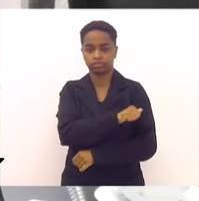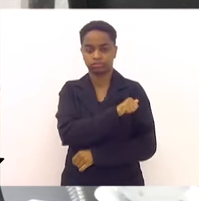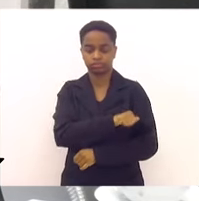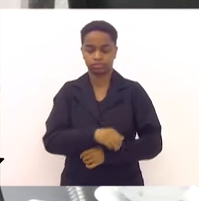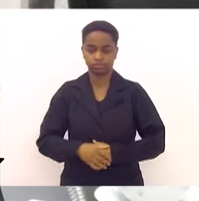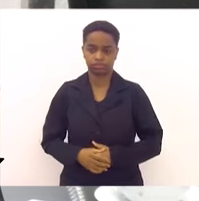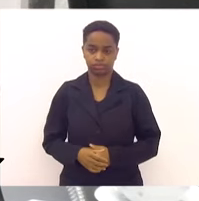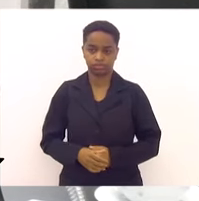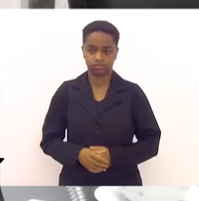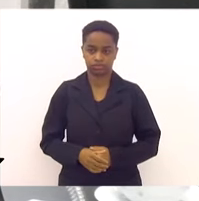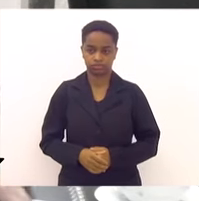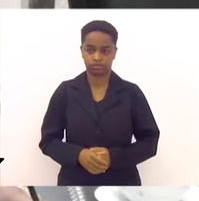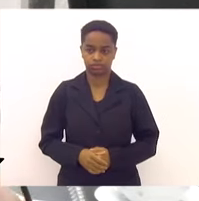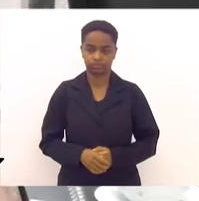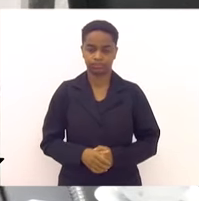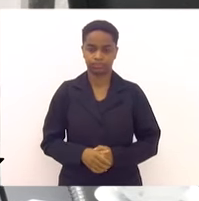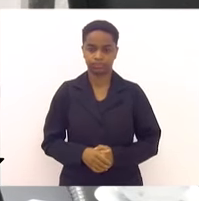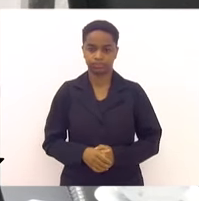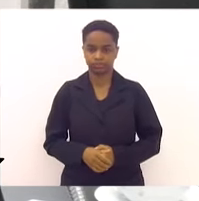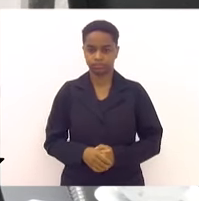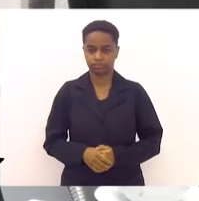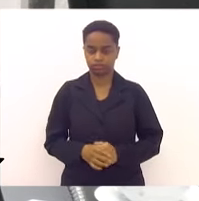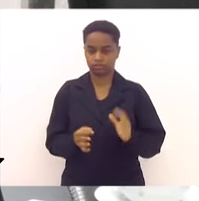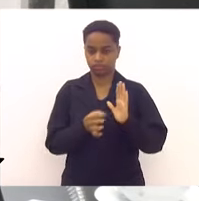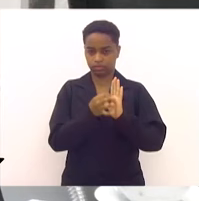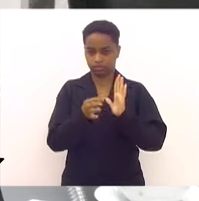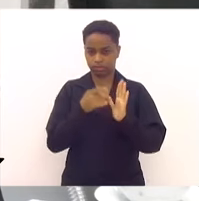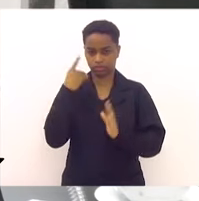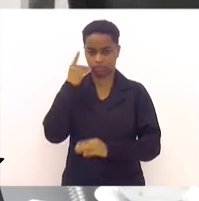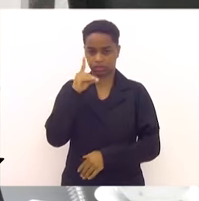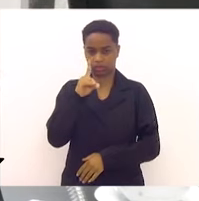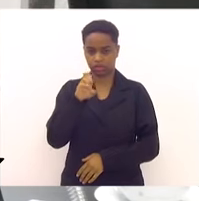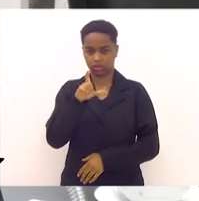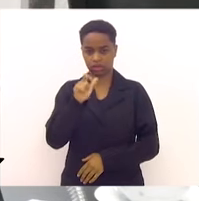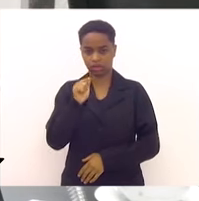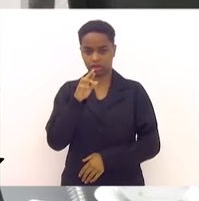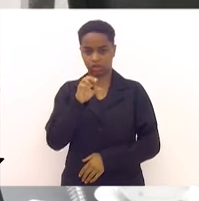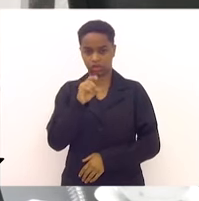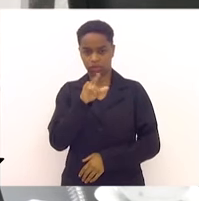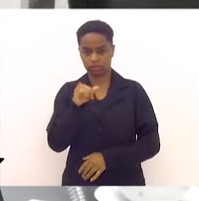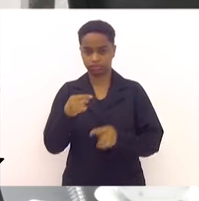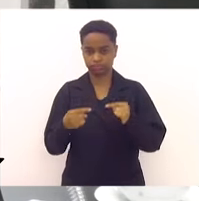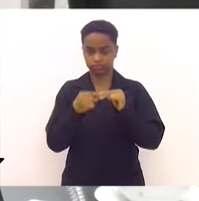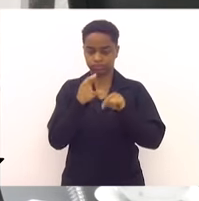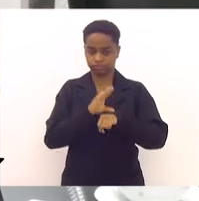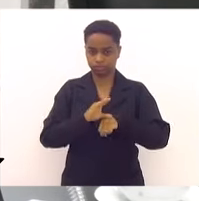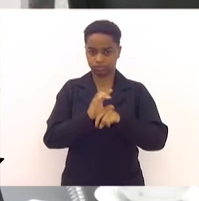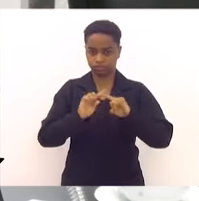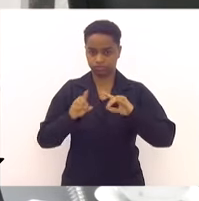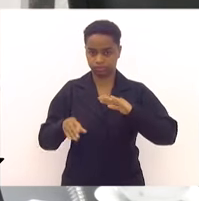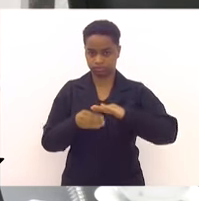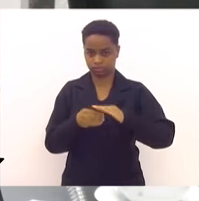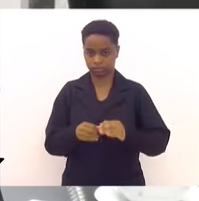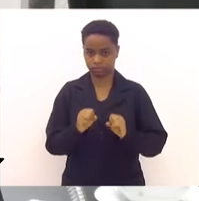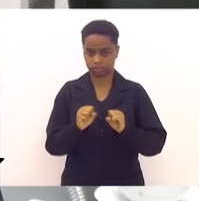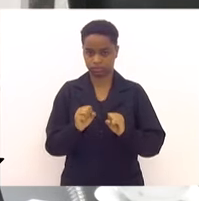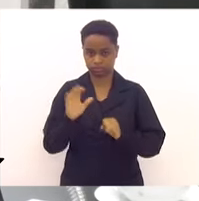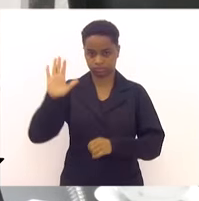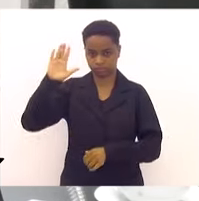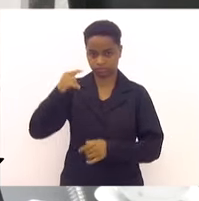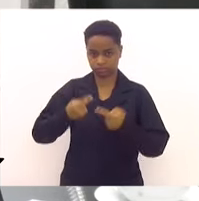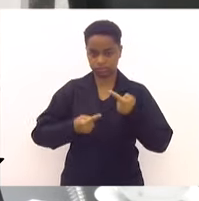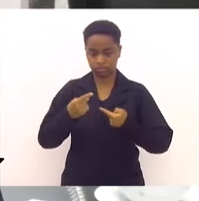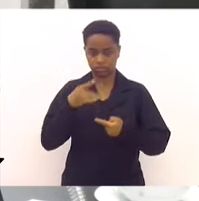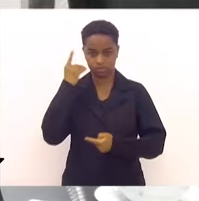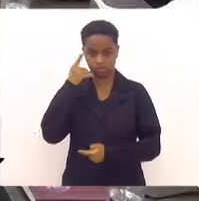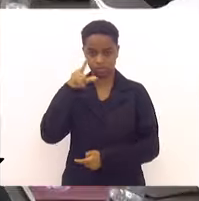Janeiro. O parecer do deputado Delaroli foi pela constitucionalidade com emendas. Para discutir. Para discutir,